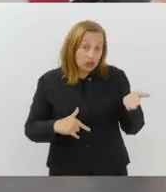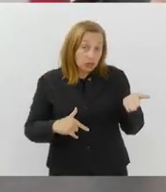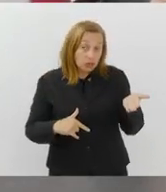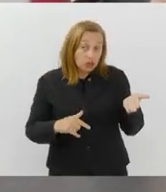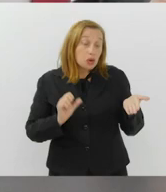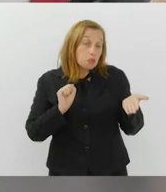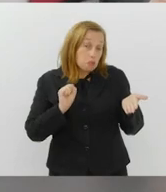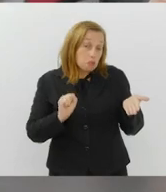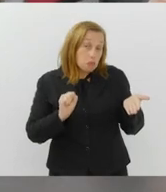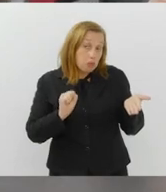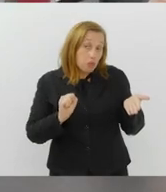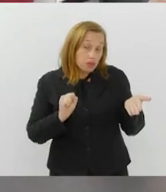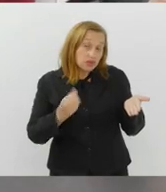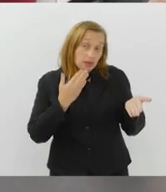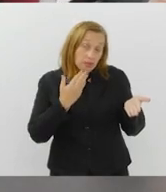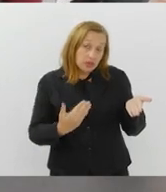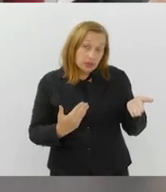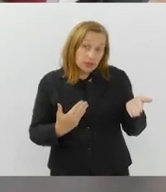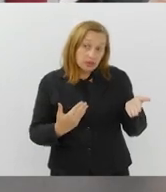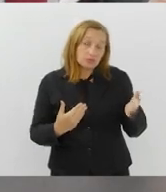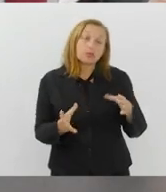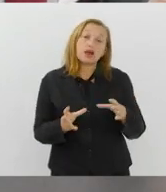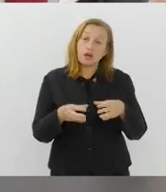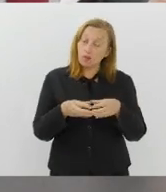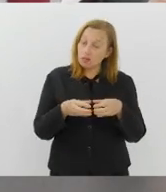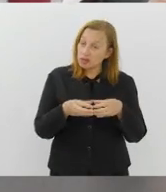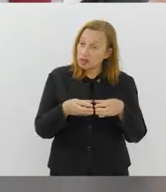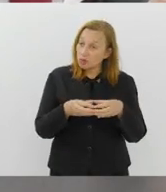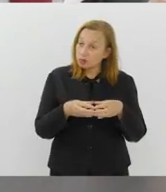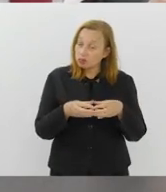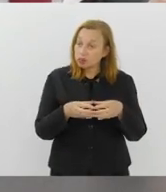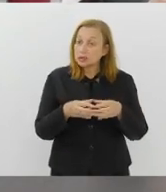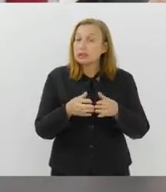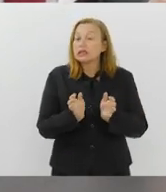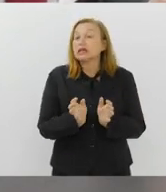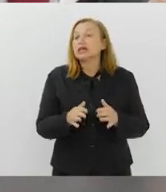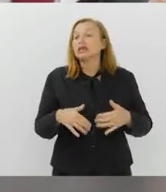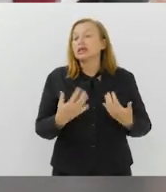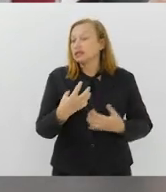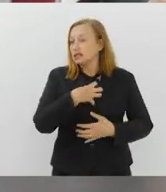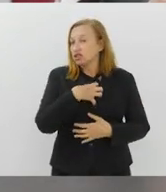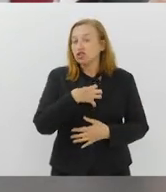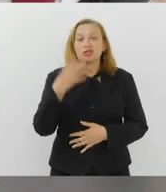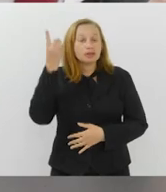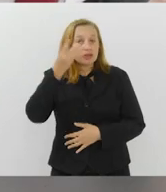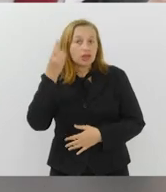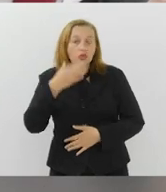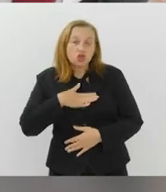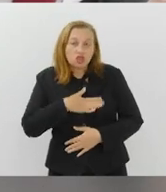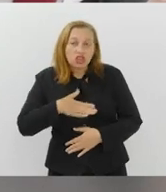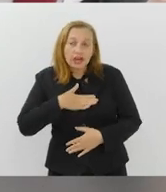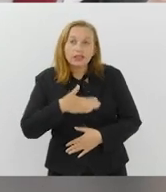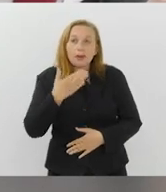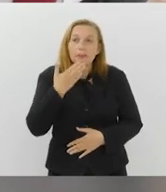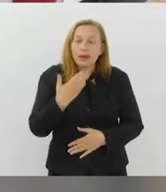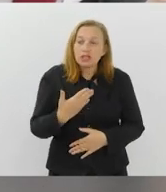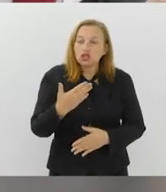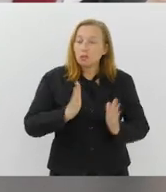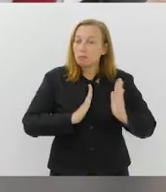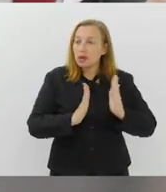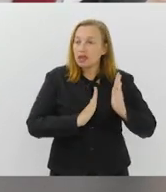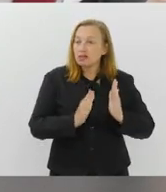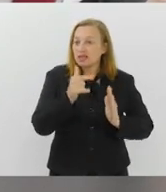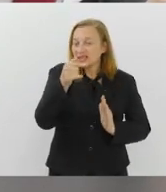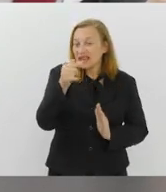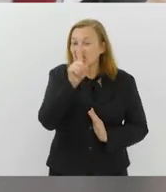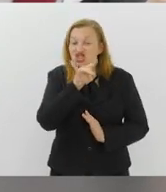podem ser solicitados por esta comissão. E, nesse sentido, deputados, eu gostaria de sugerir o prazo de